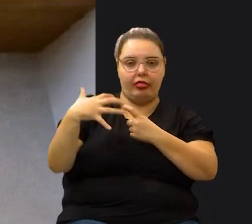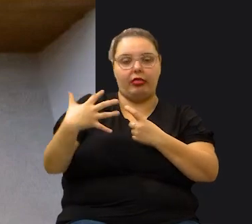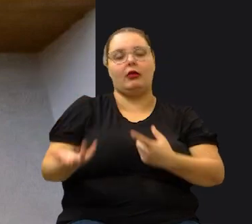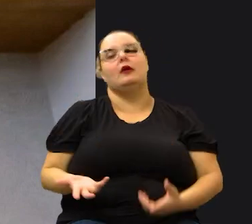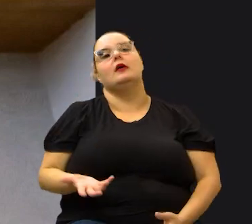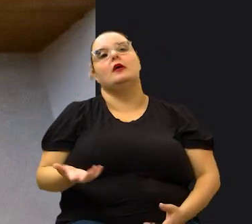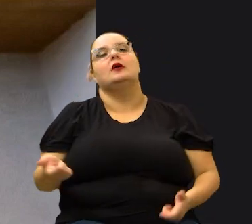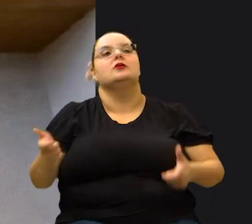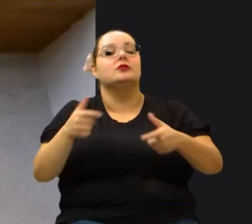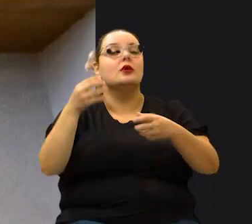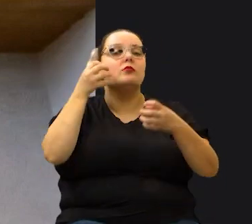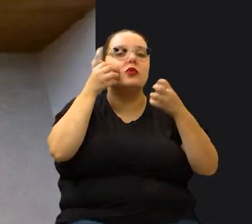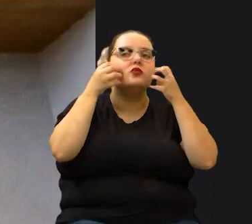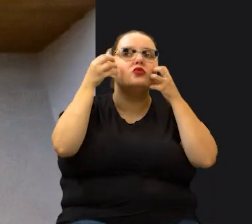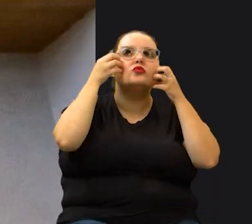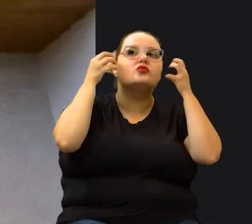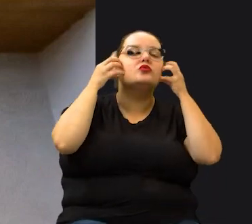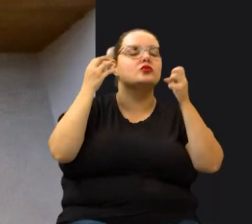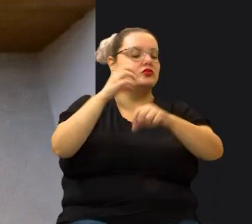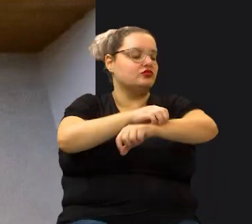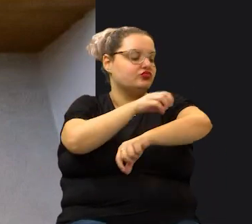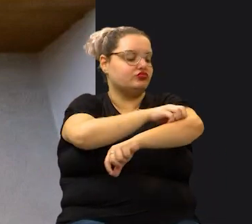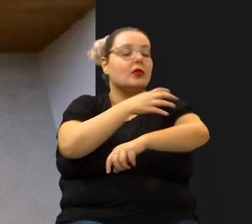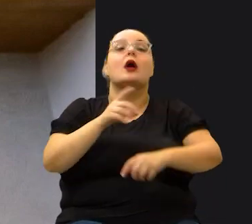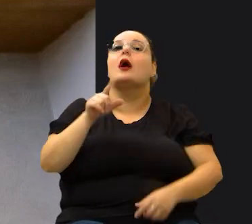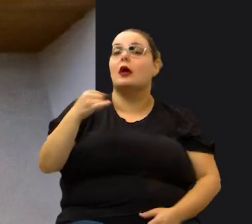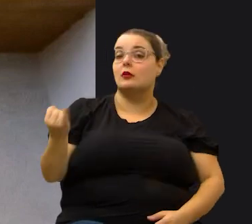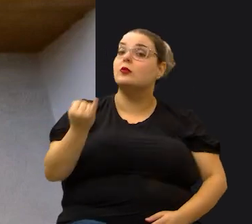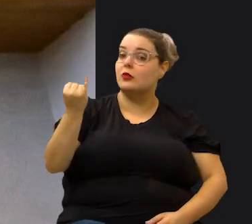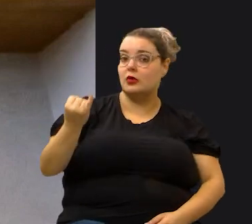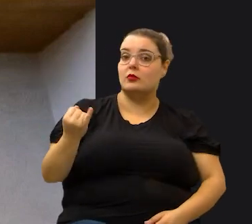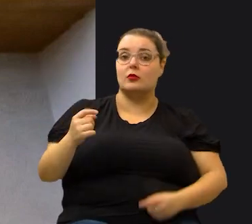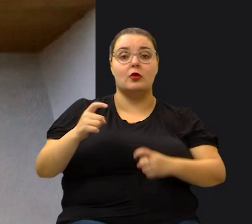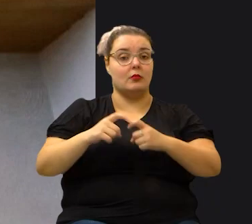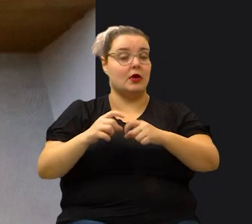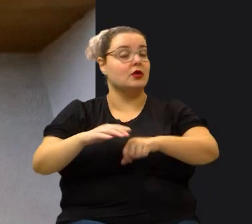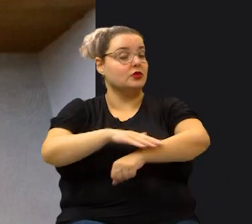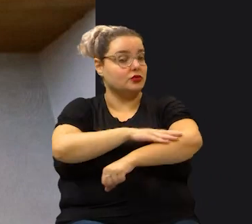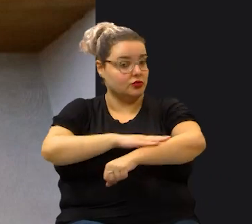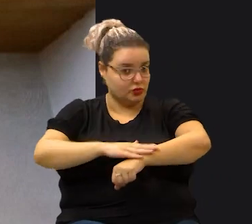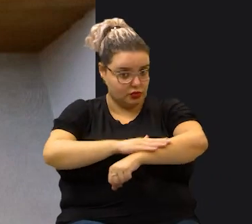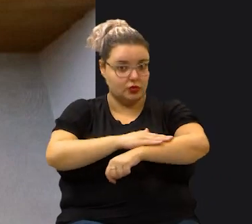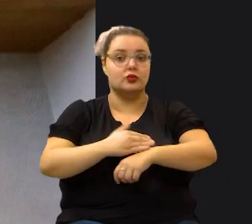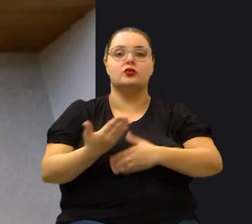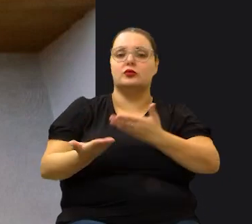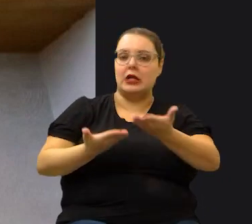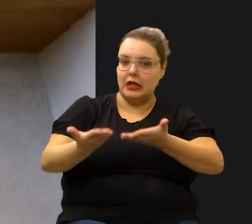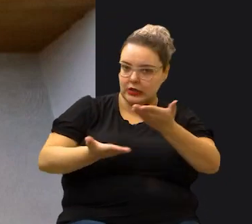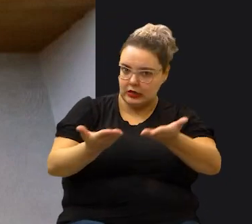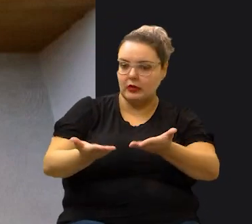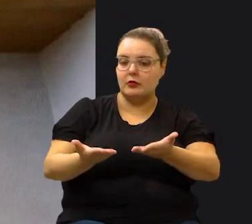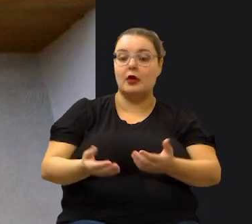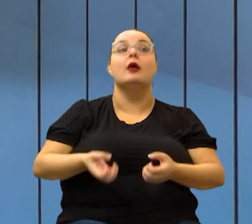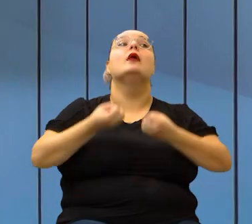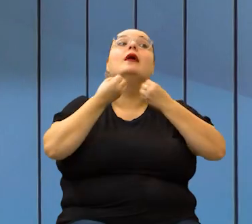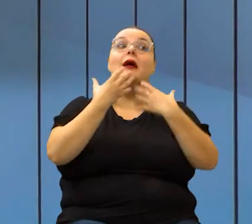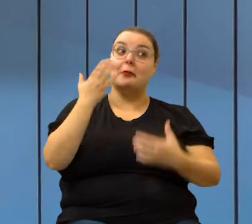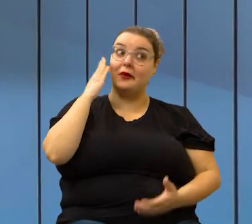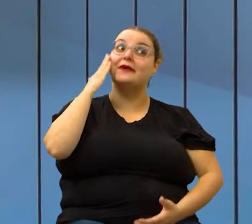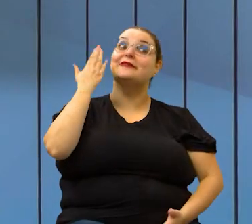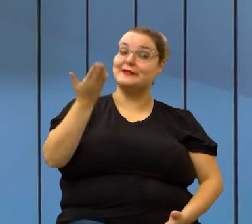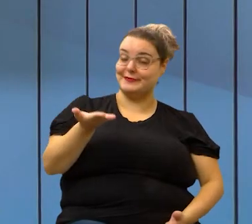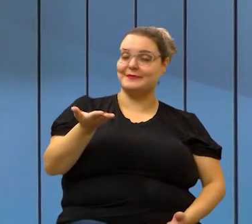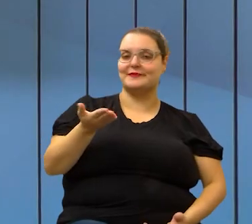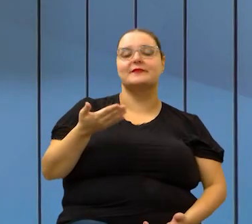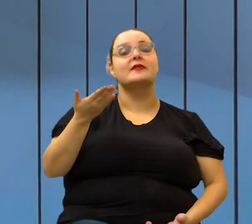o envelhecimento, a formação de manchas. Então, ele é um importante aliado tanto para o dermatologista quanto para todos no tratamento da pele. Bom saber disso daí,